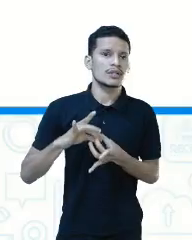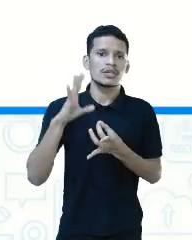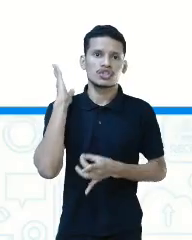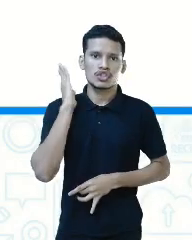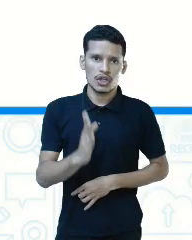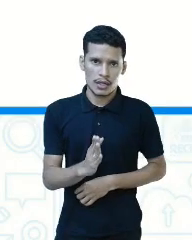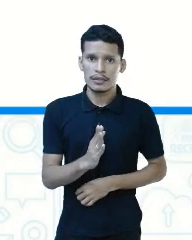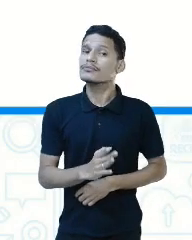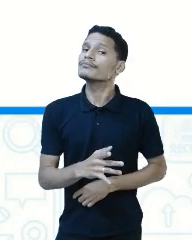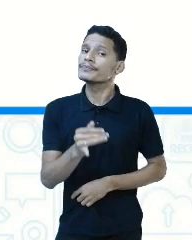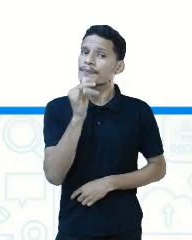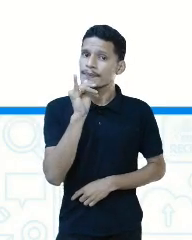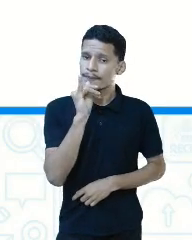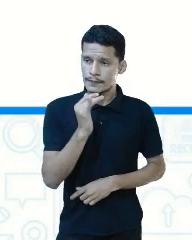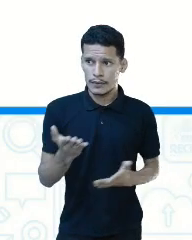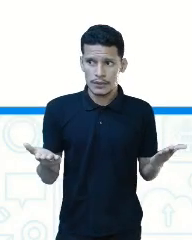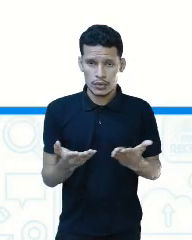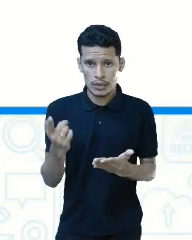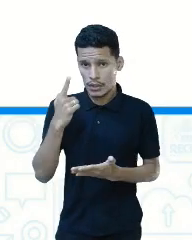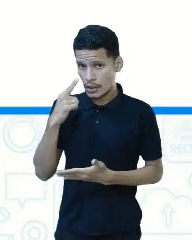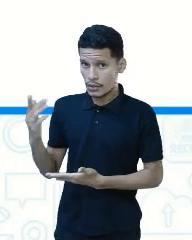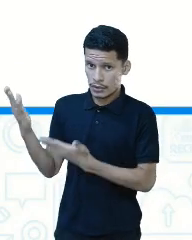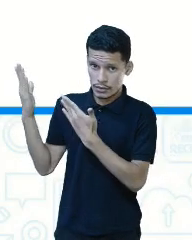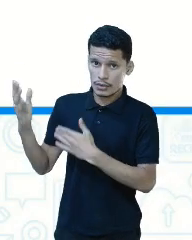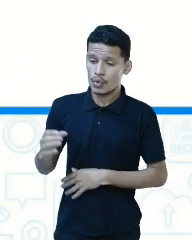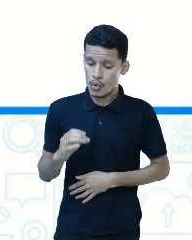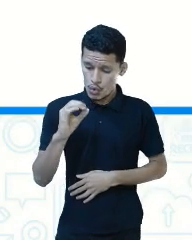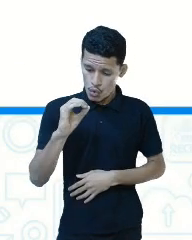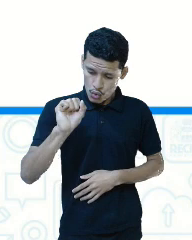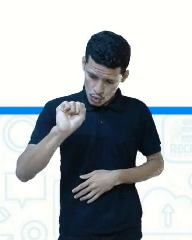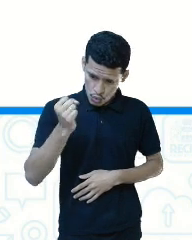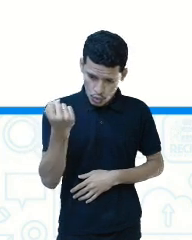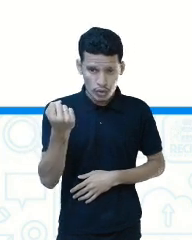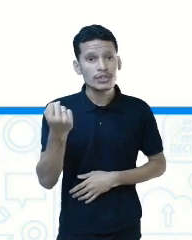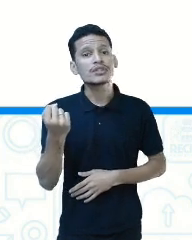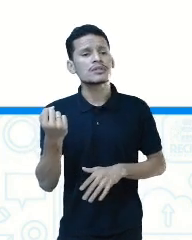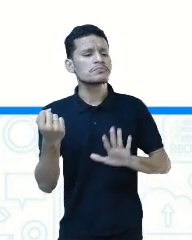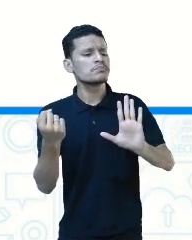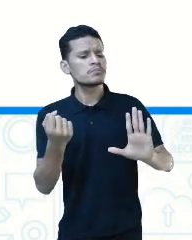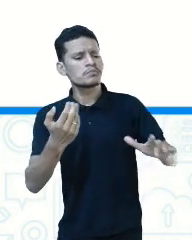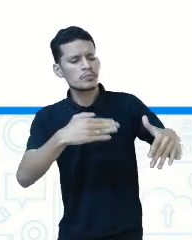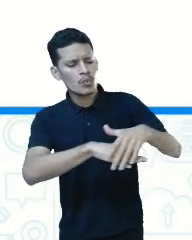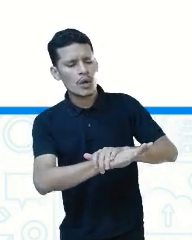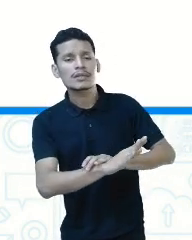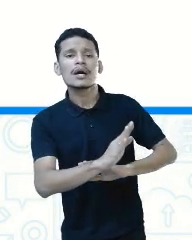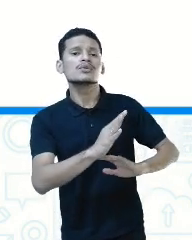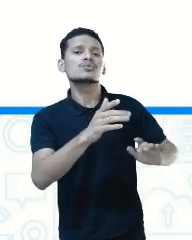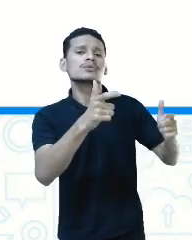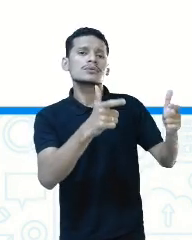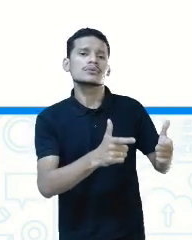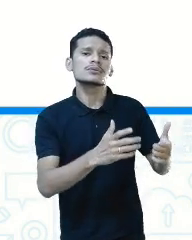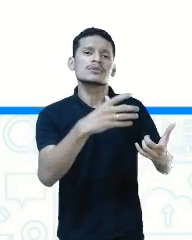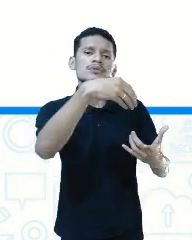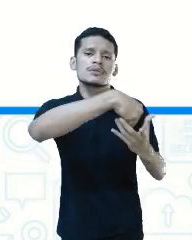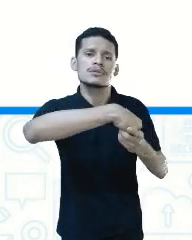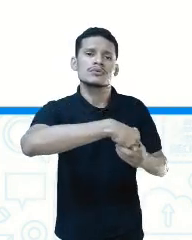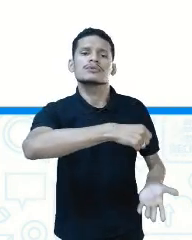Então vamos ver esse outro exemplo agora. Os estão guardados na